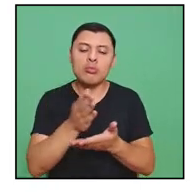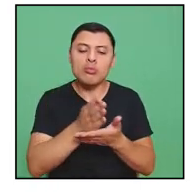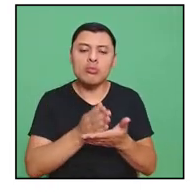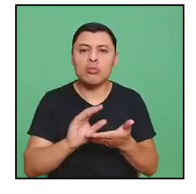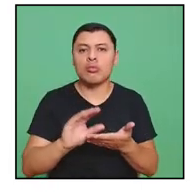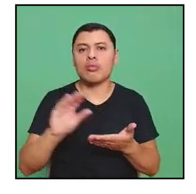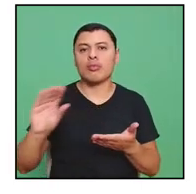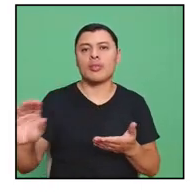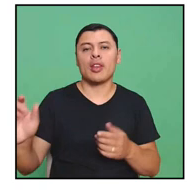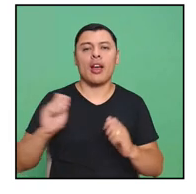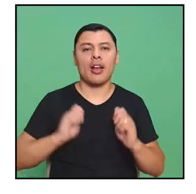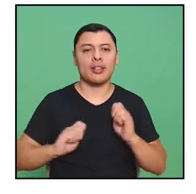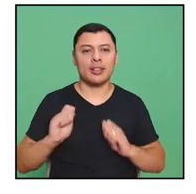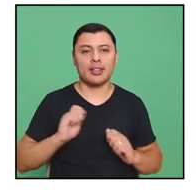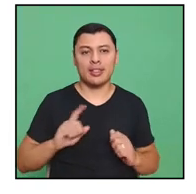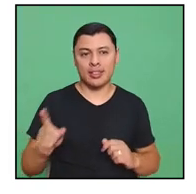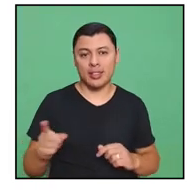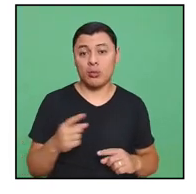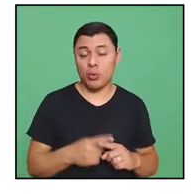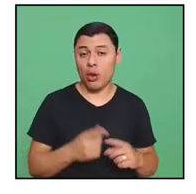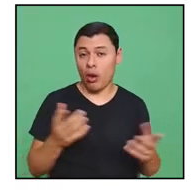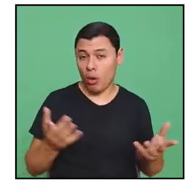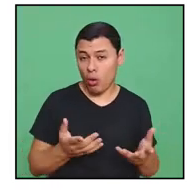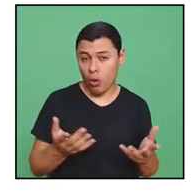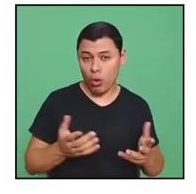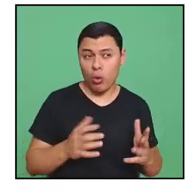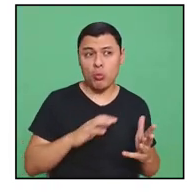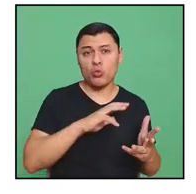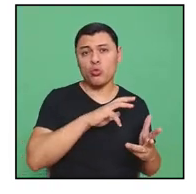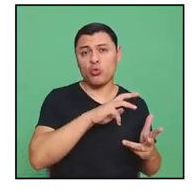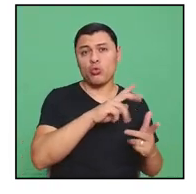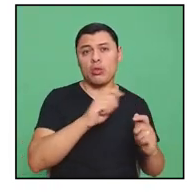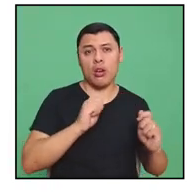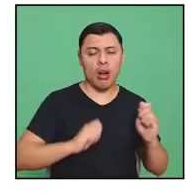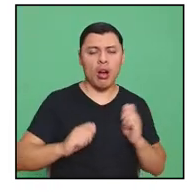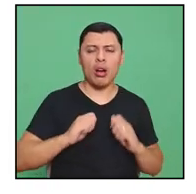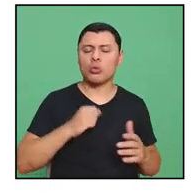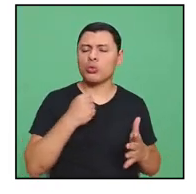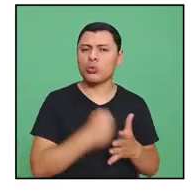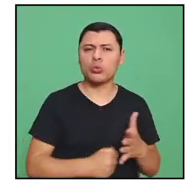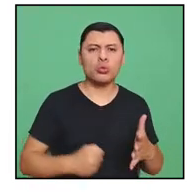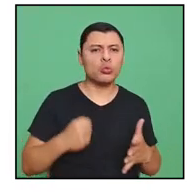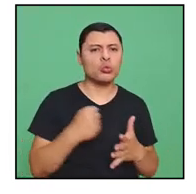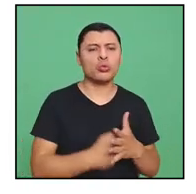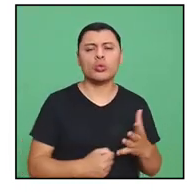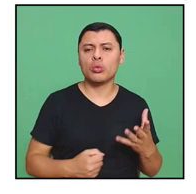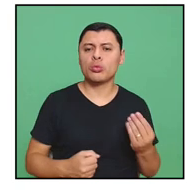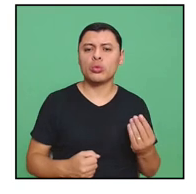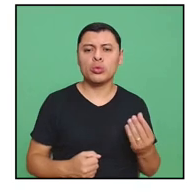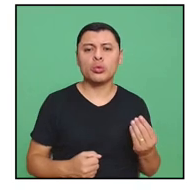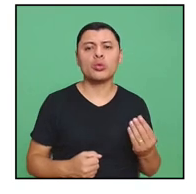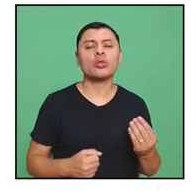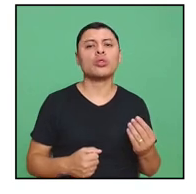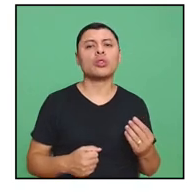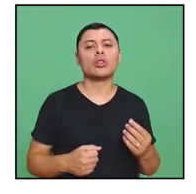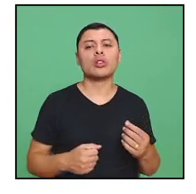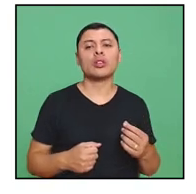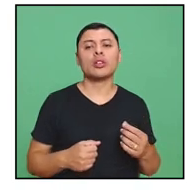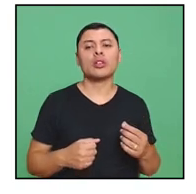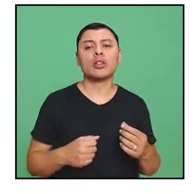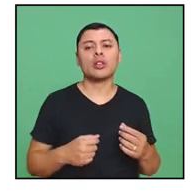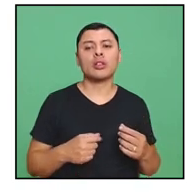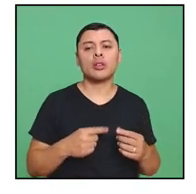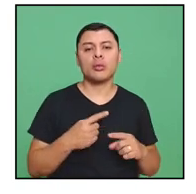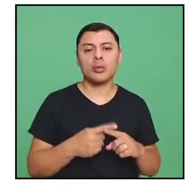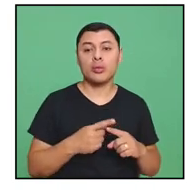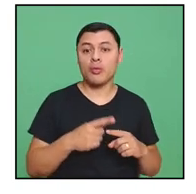que o mundo tradicional da arte luta muito, assim, né? Você tem até